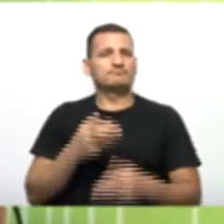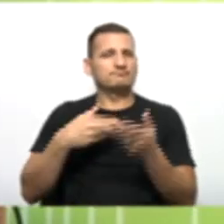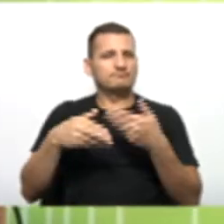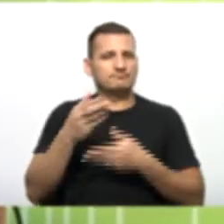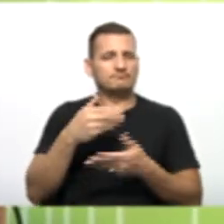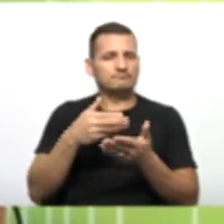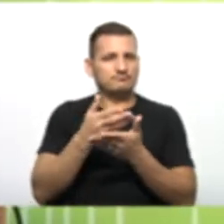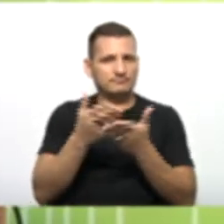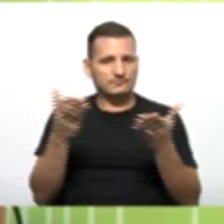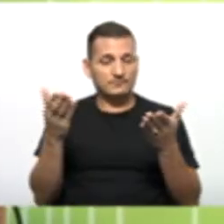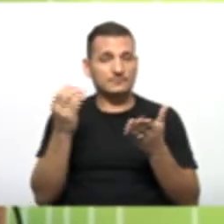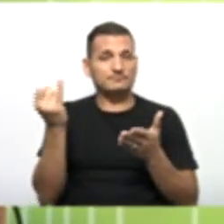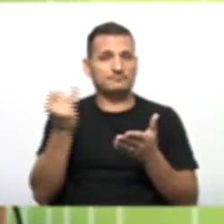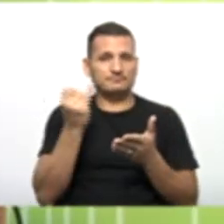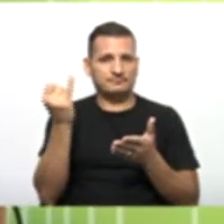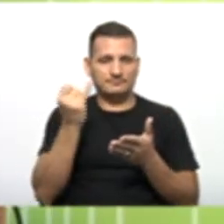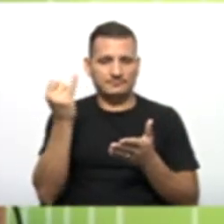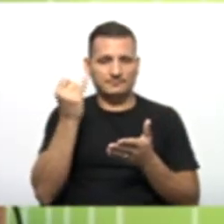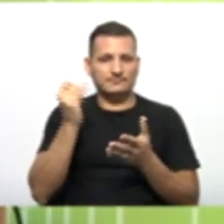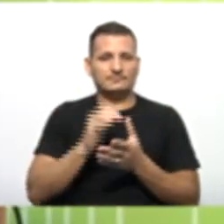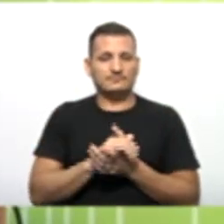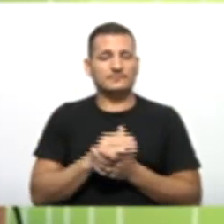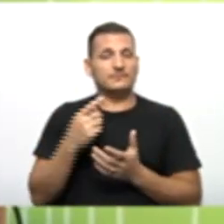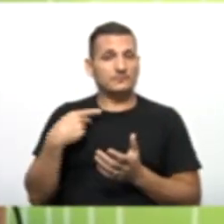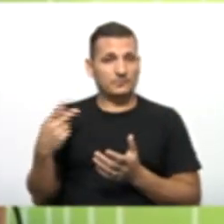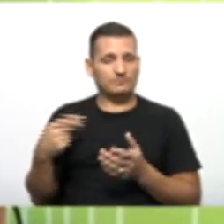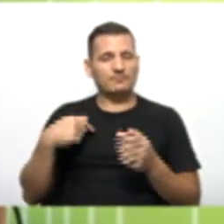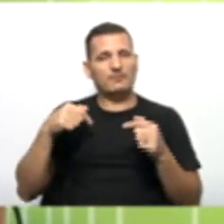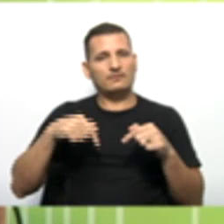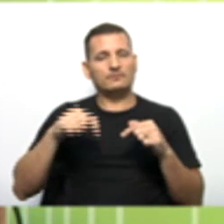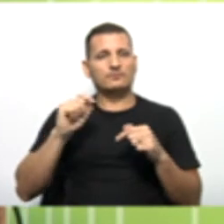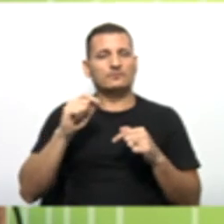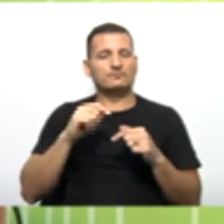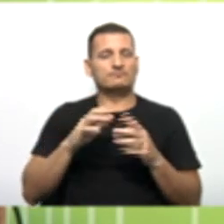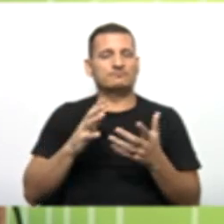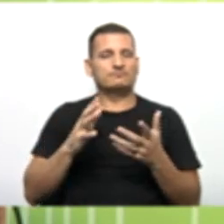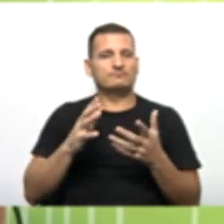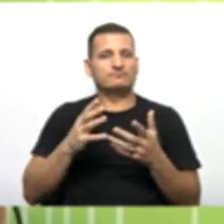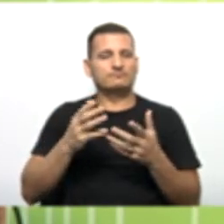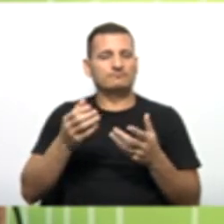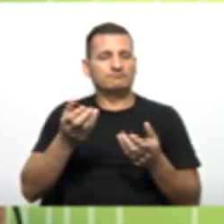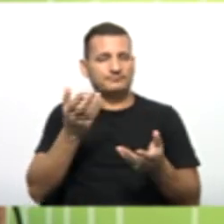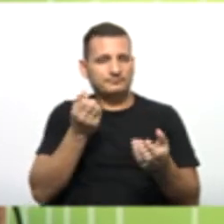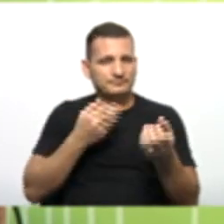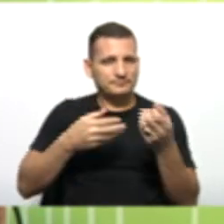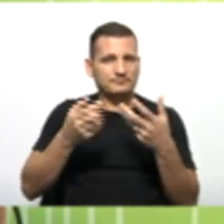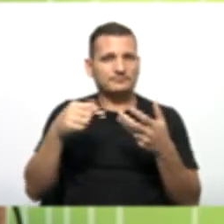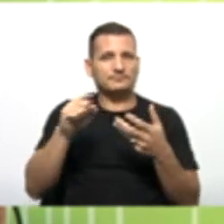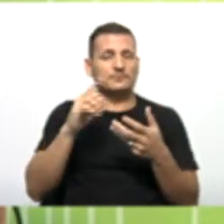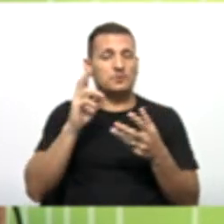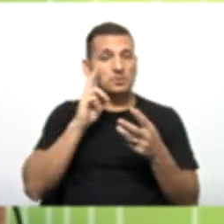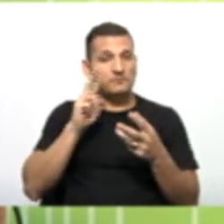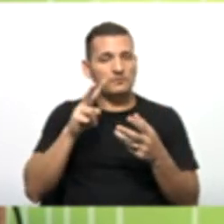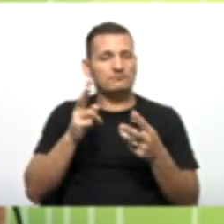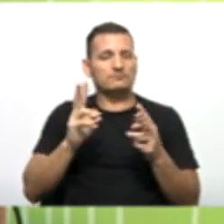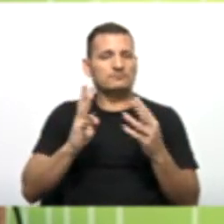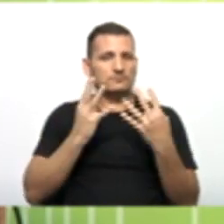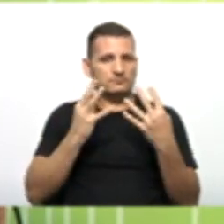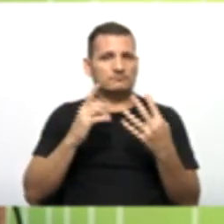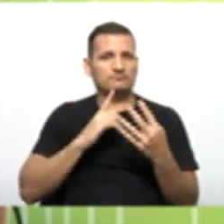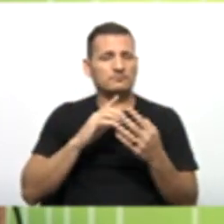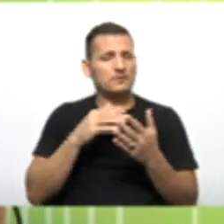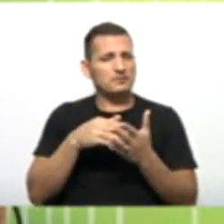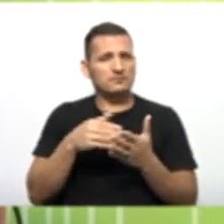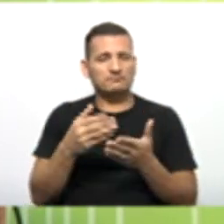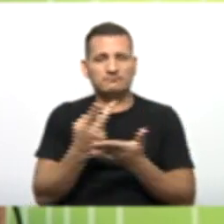vocês é importante, né? A gente está aqui para ouvir vocês. A gente já viu que o pessoal prestou bastante atenção na aula aí. Até agora ninguém errou, não é